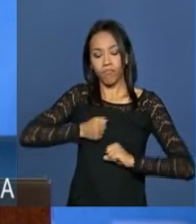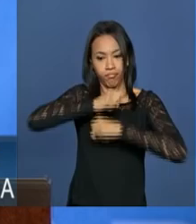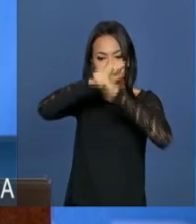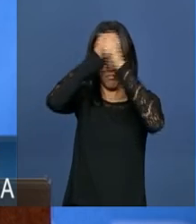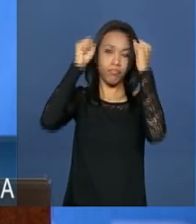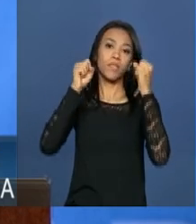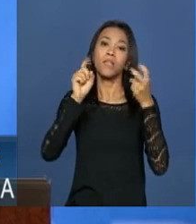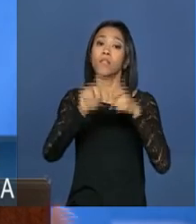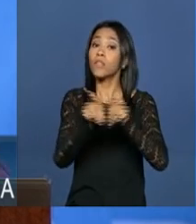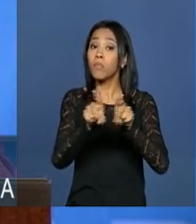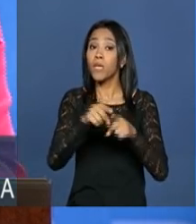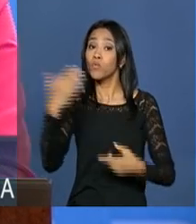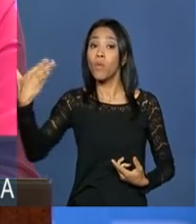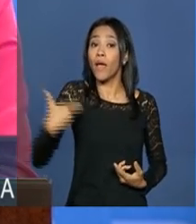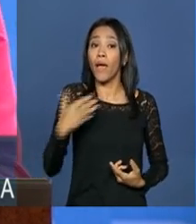são autistas.